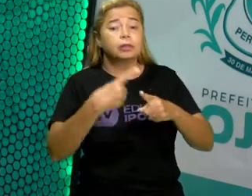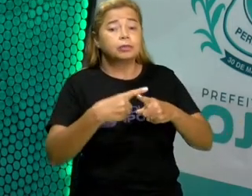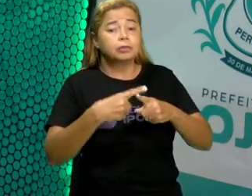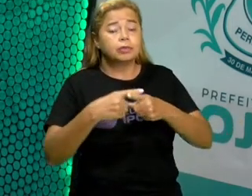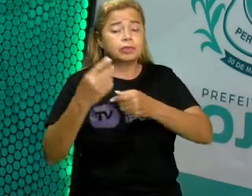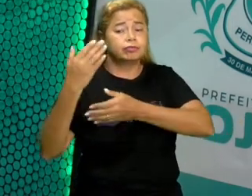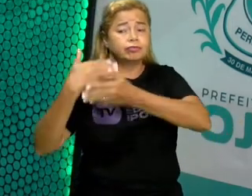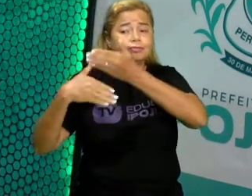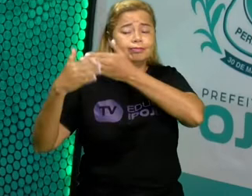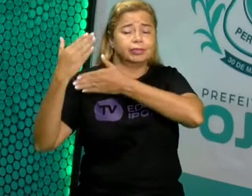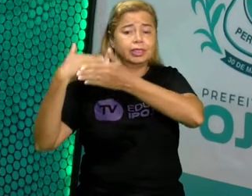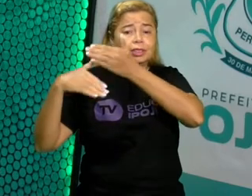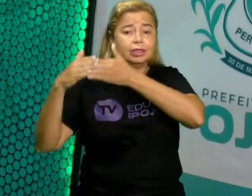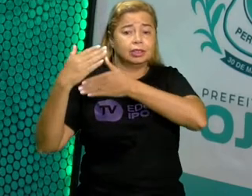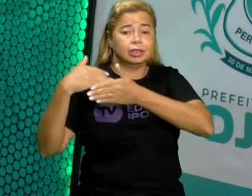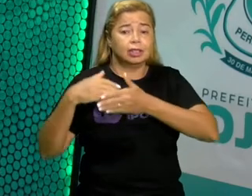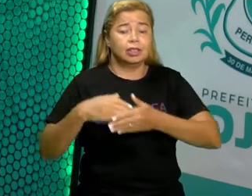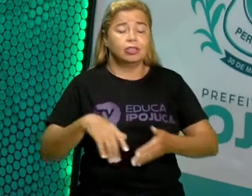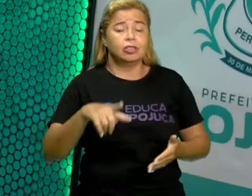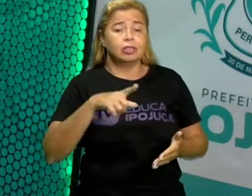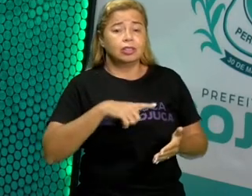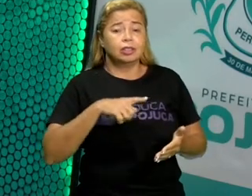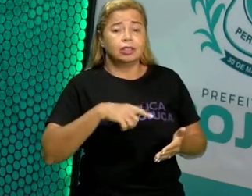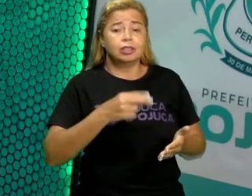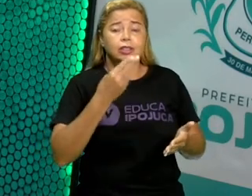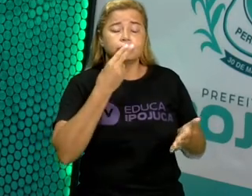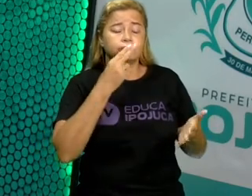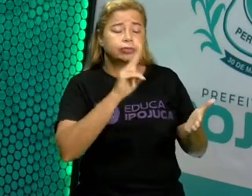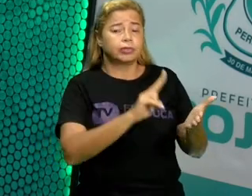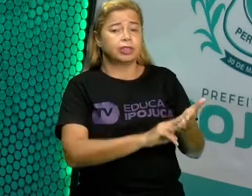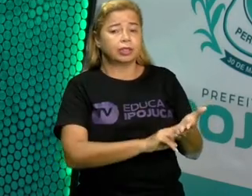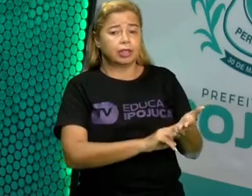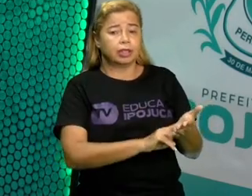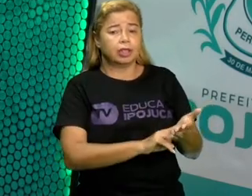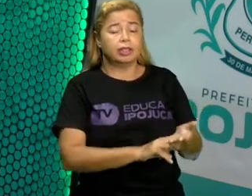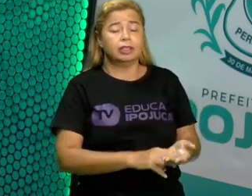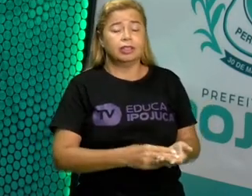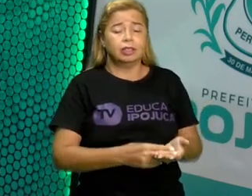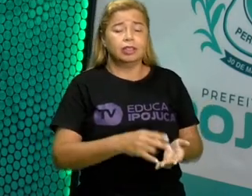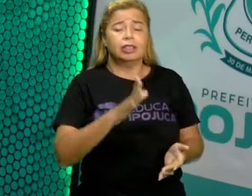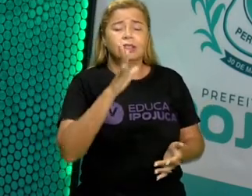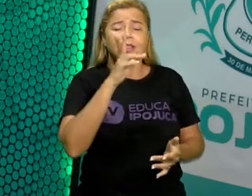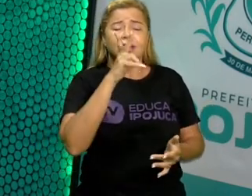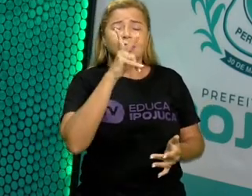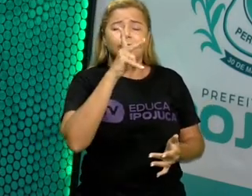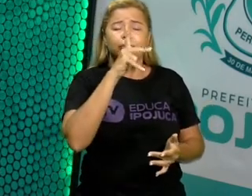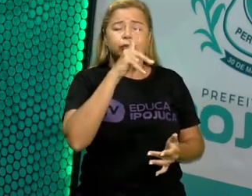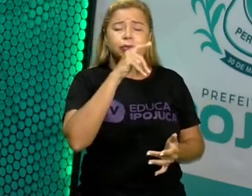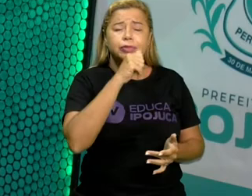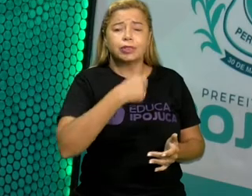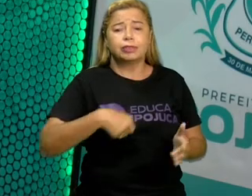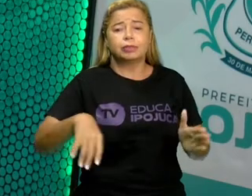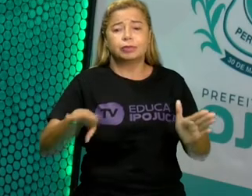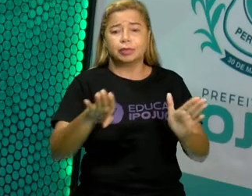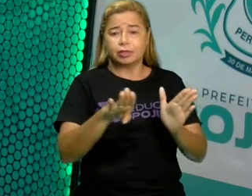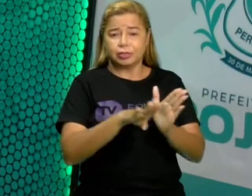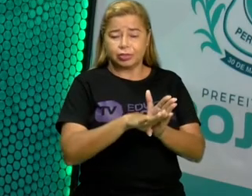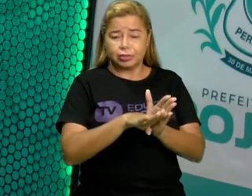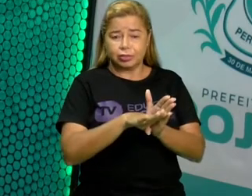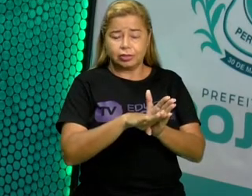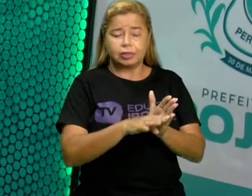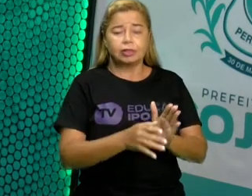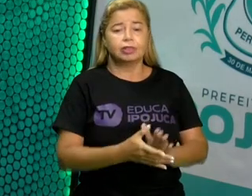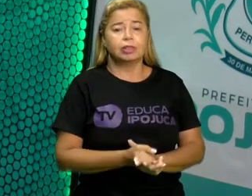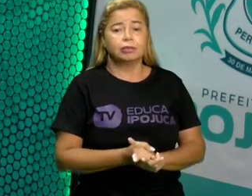atrás sua via e levava dias meses para chegar ao